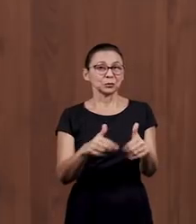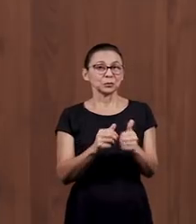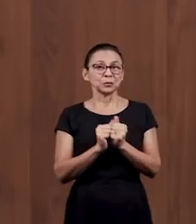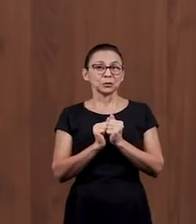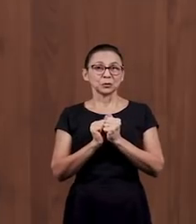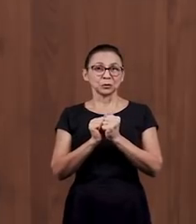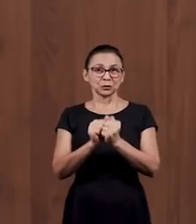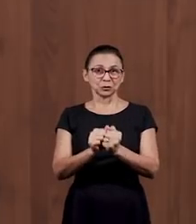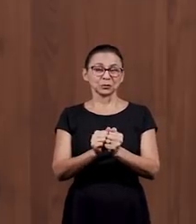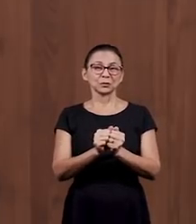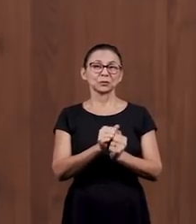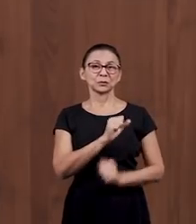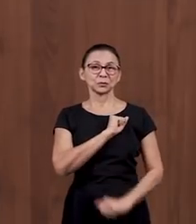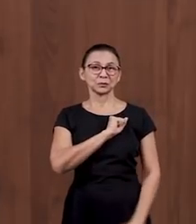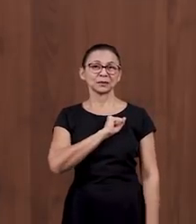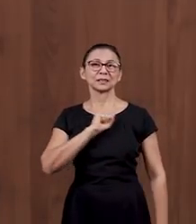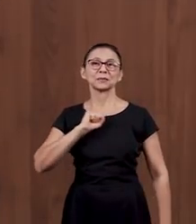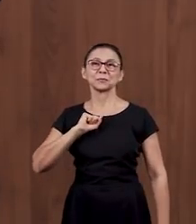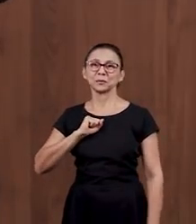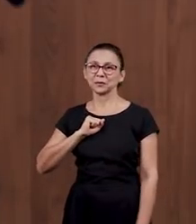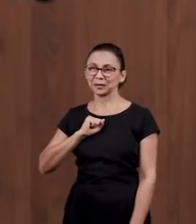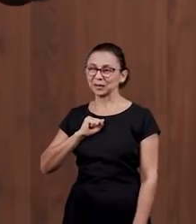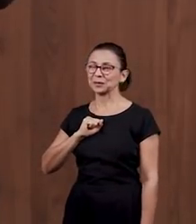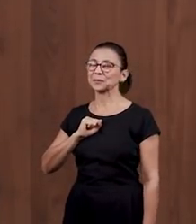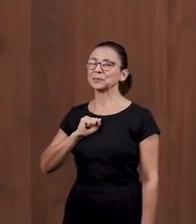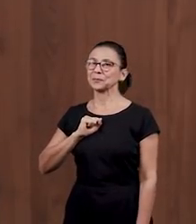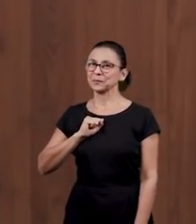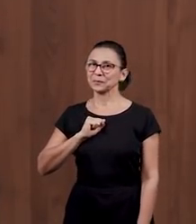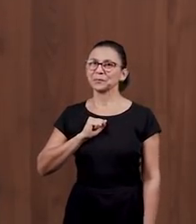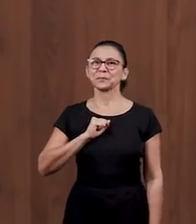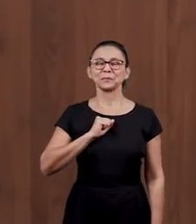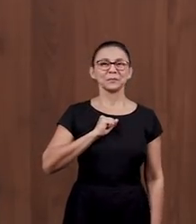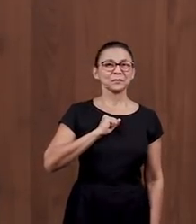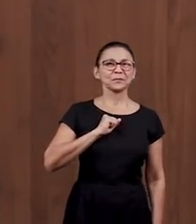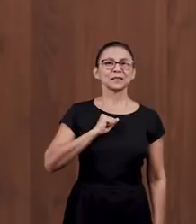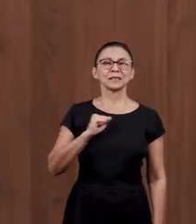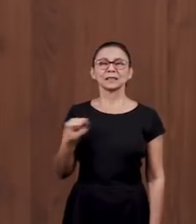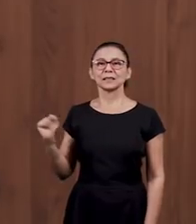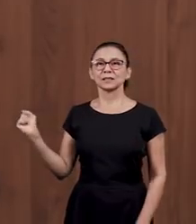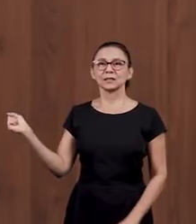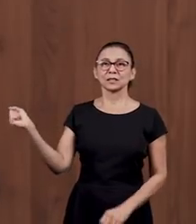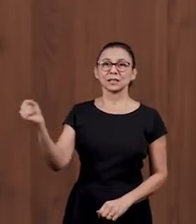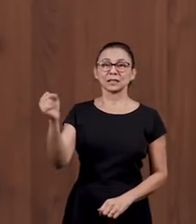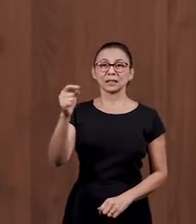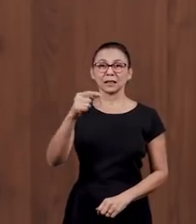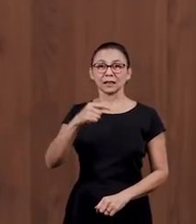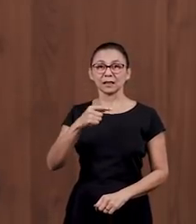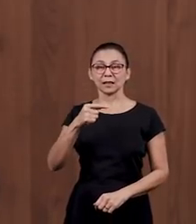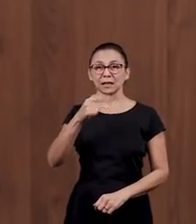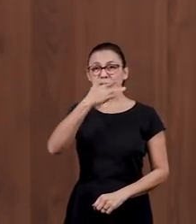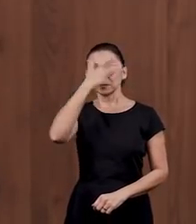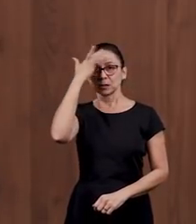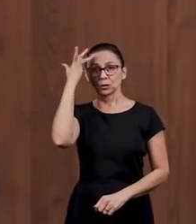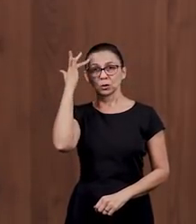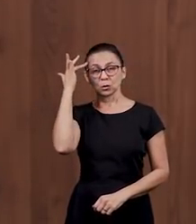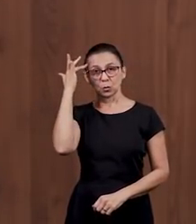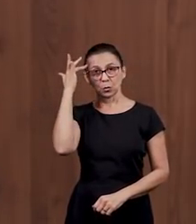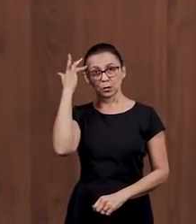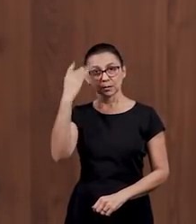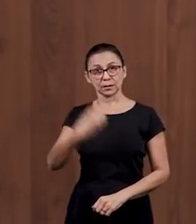do mancebo Samuel. De todos aqueles que estavam vivendo juntos ali com